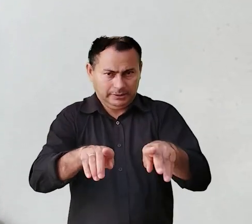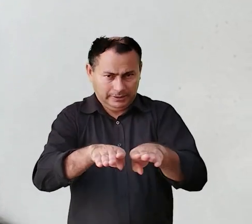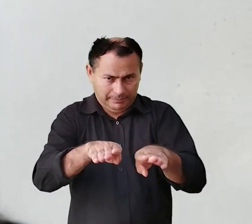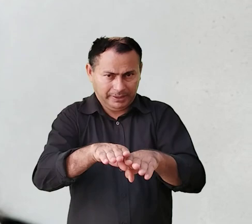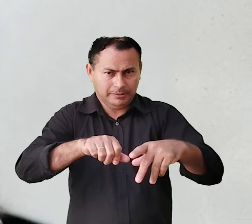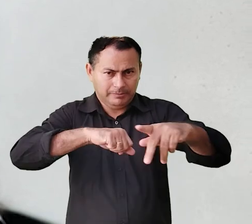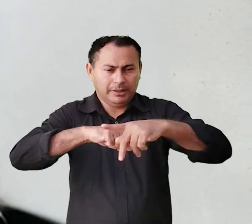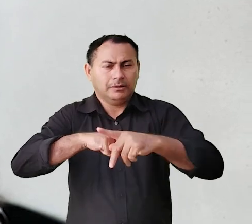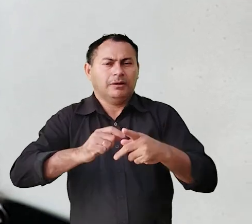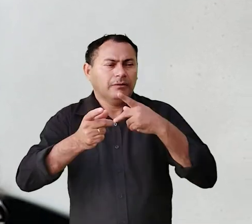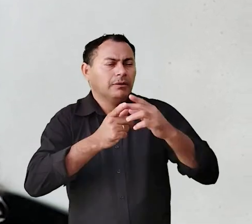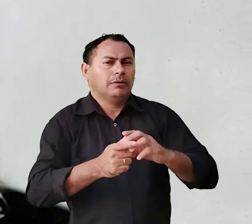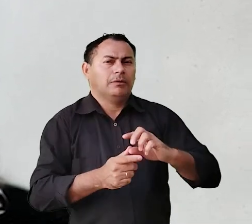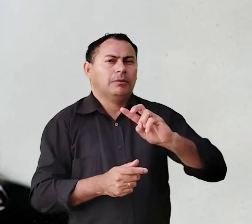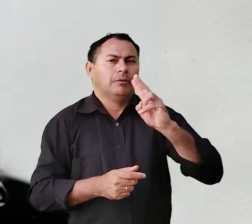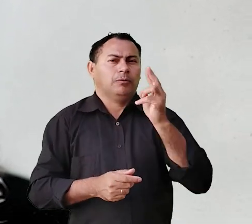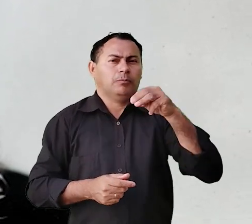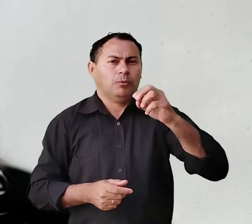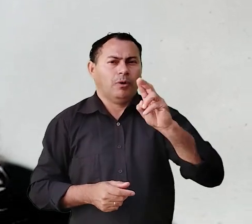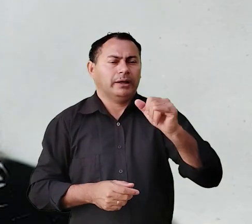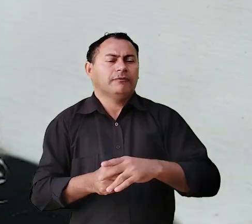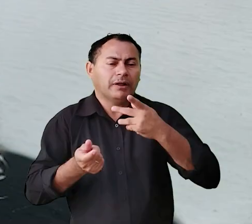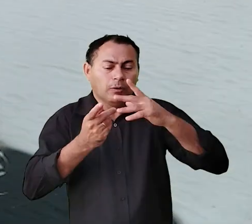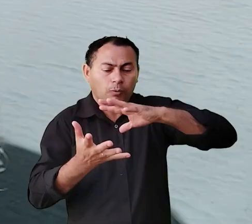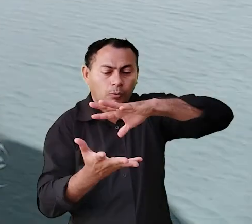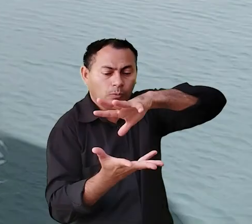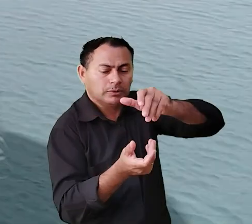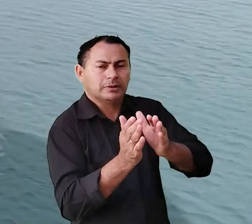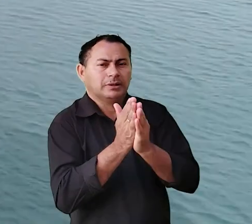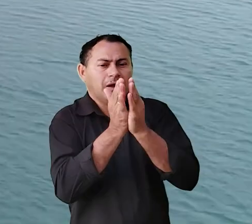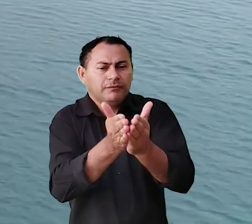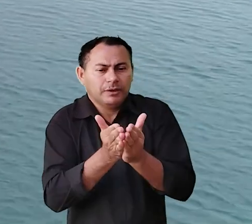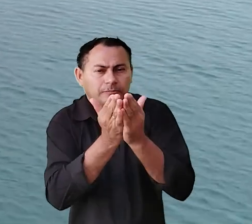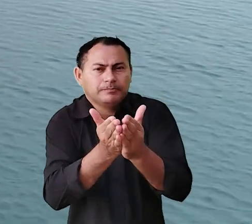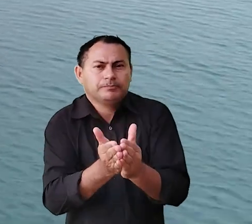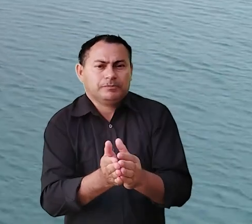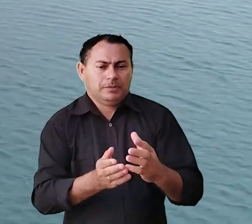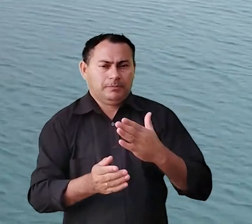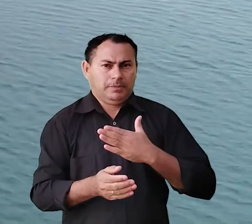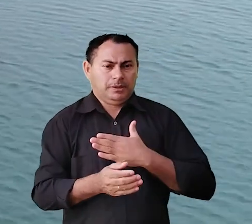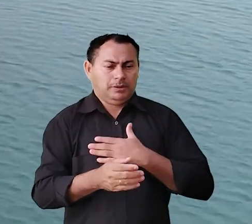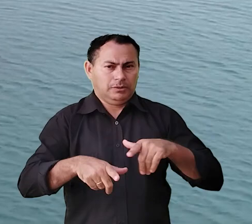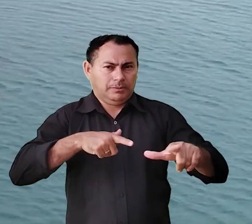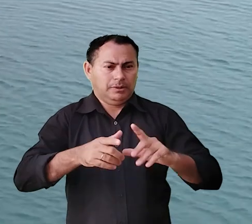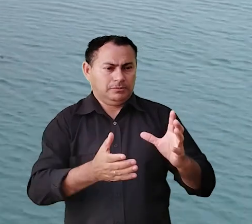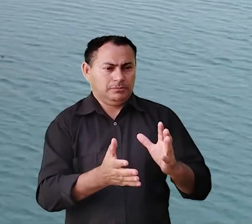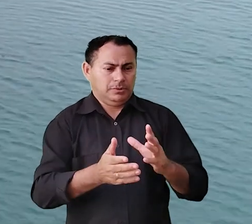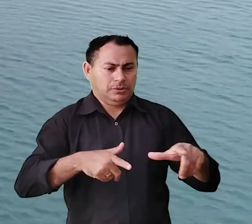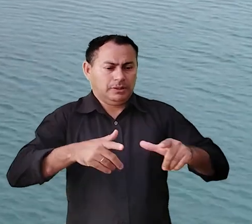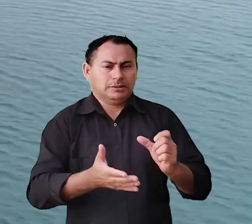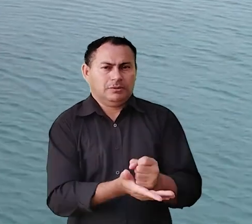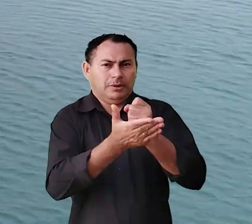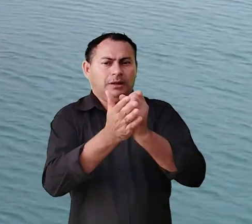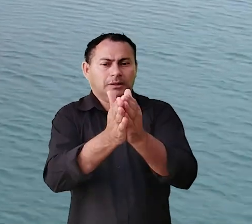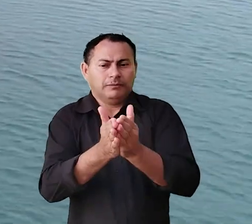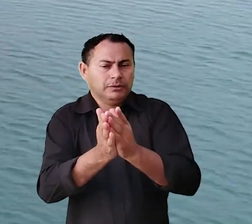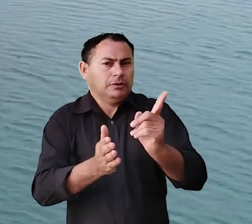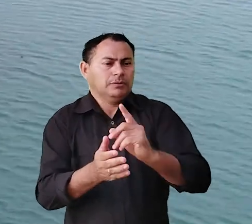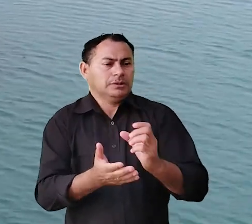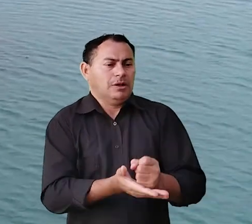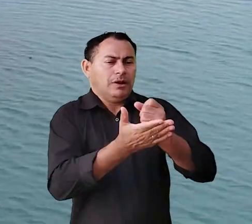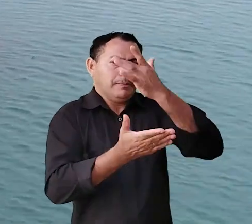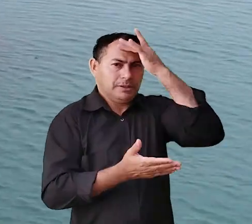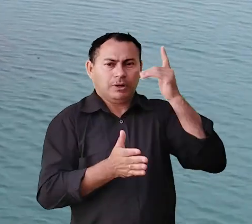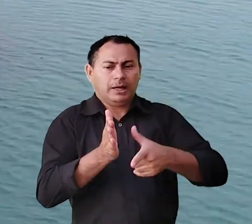Dwight Moody afirmou: o mundo é um navio à deriva. O meu trabalho não é salvar o navio, mas salvar